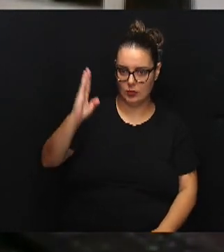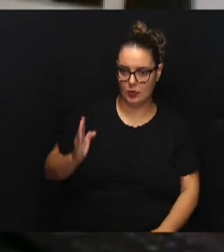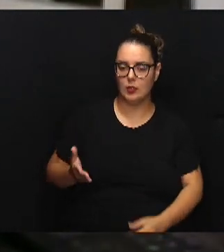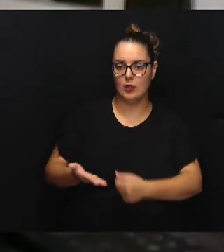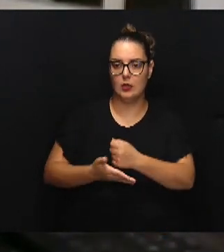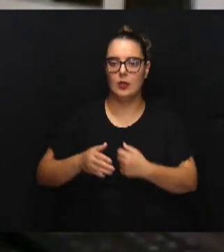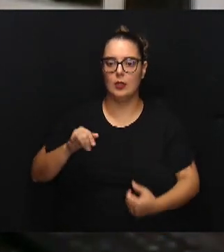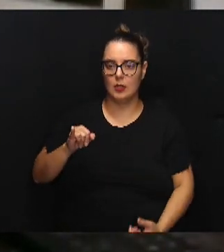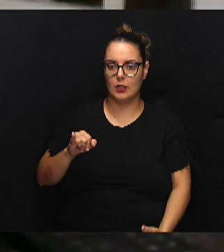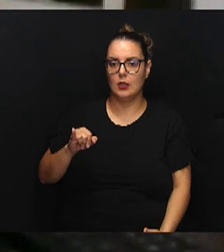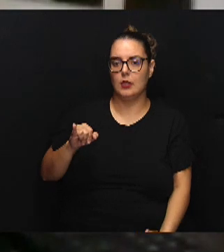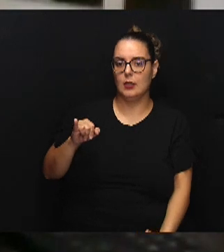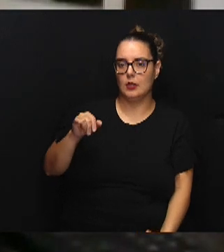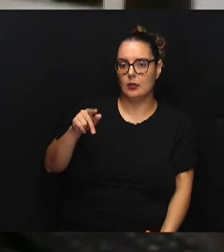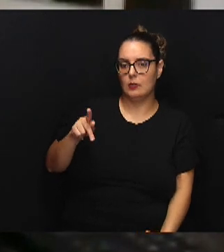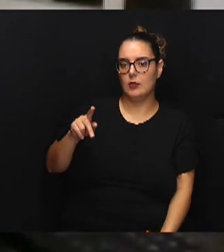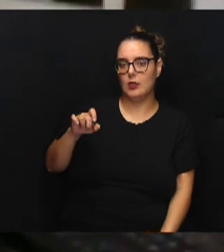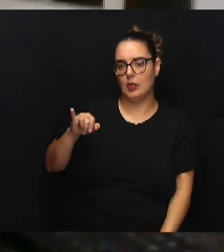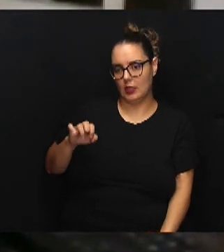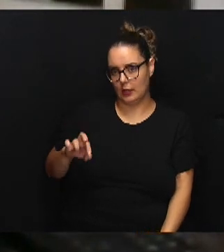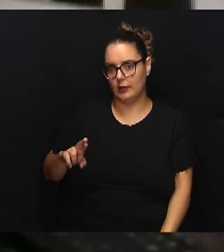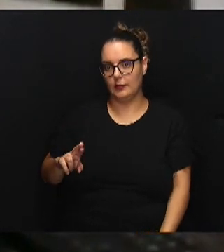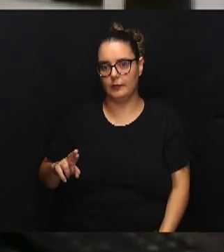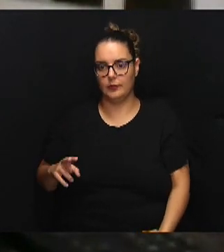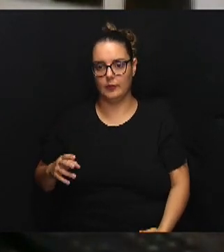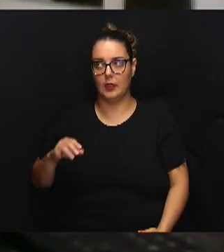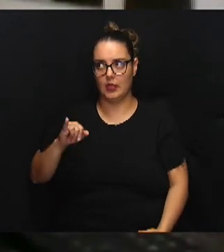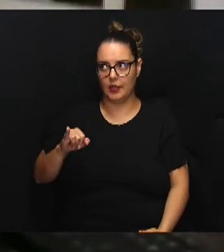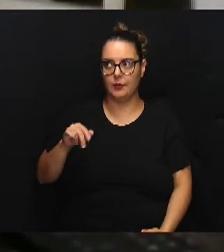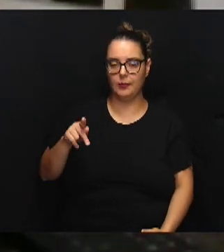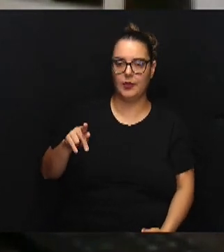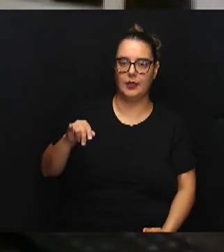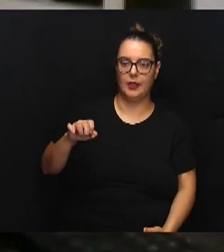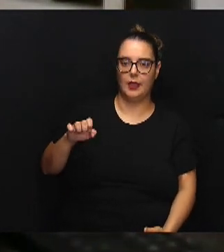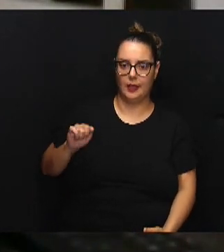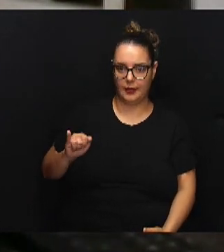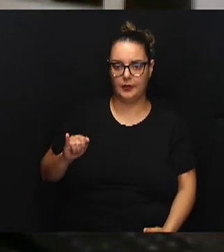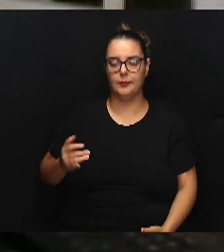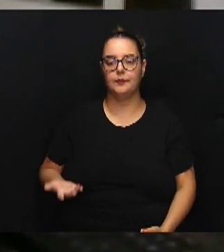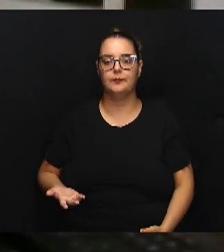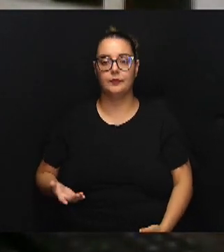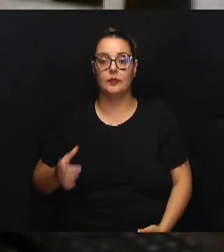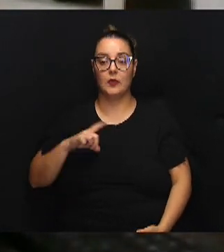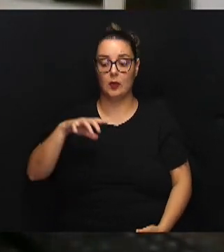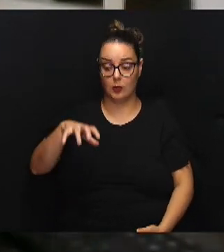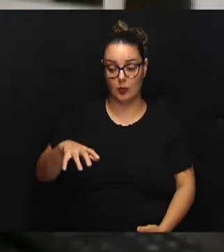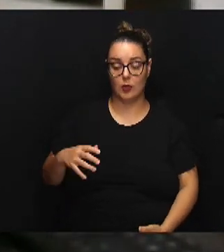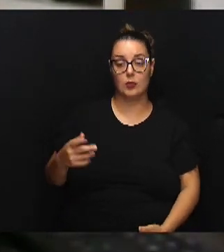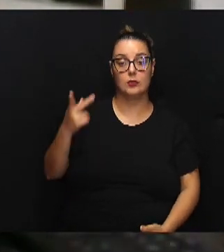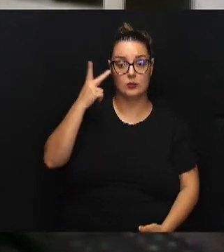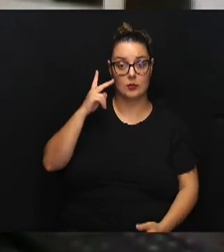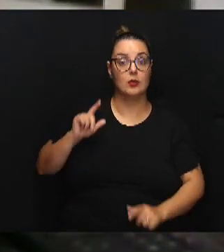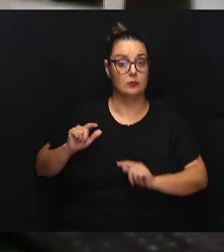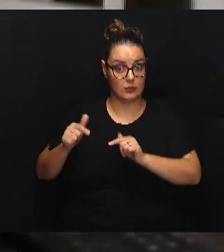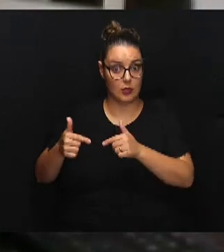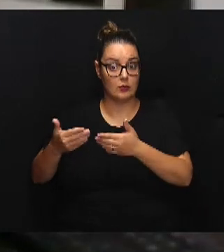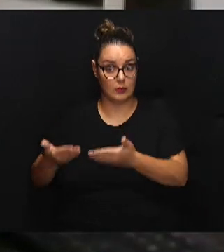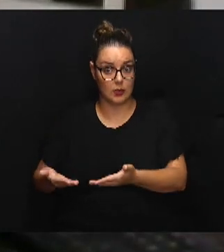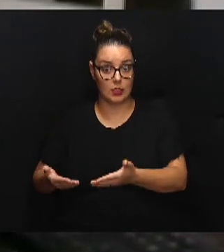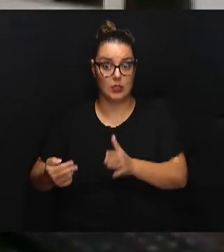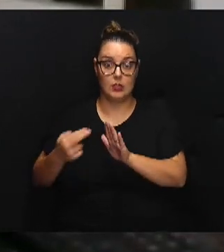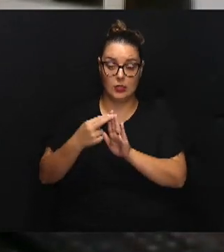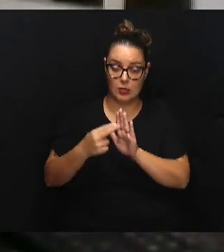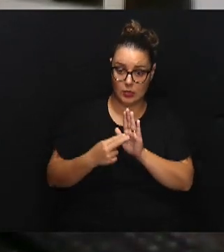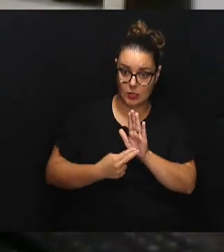na EPA, com a expertise deles e tudo mais. Mas hoje nós temos um órgão ambiental de São Paulo que ele é muito atuante, ele tem normas, né,